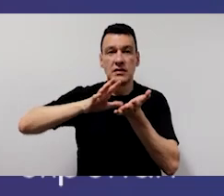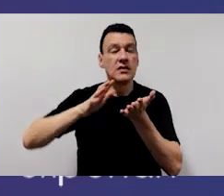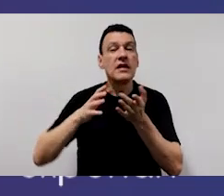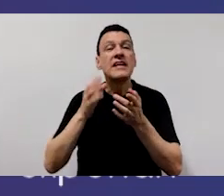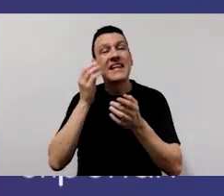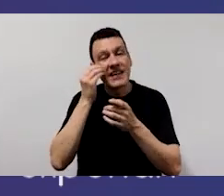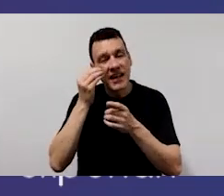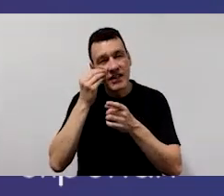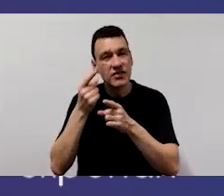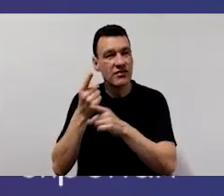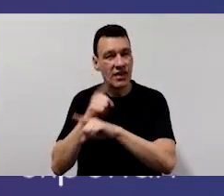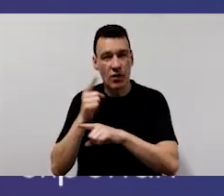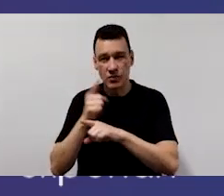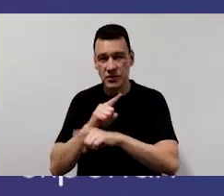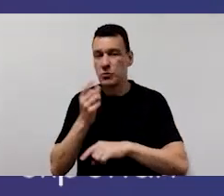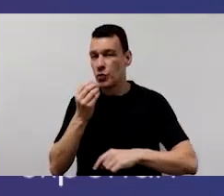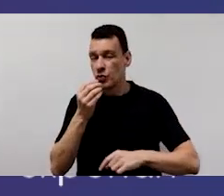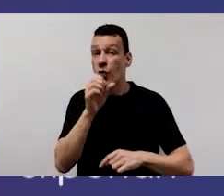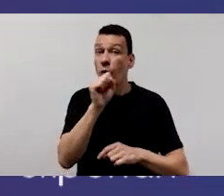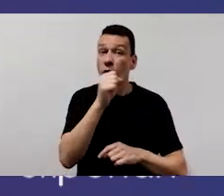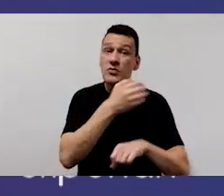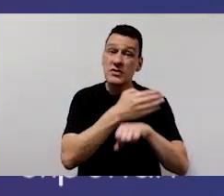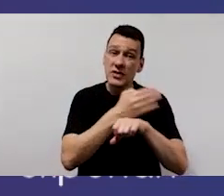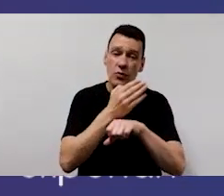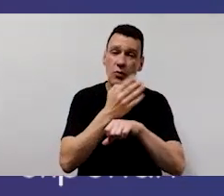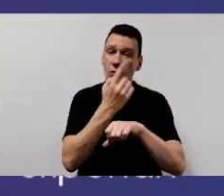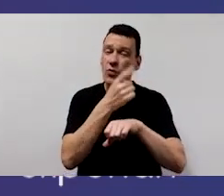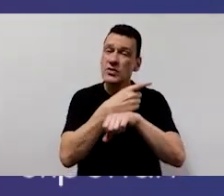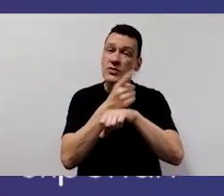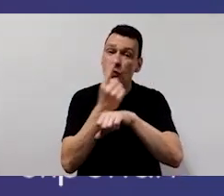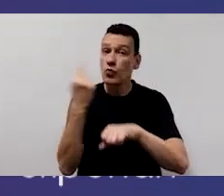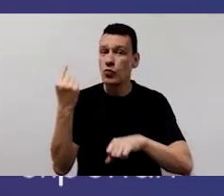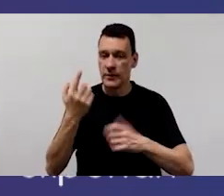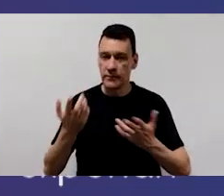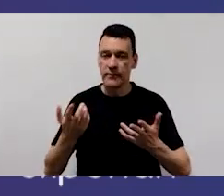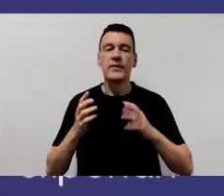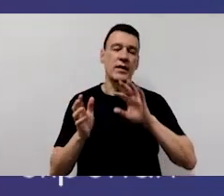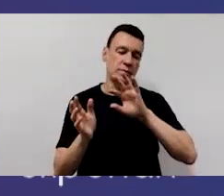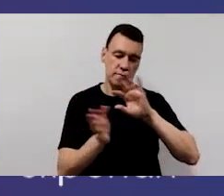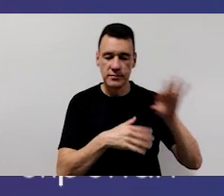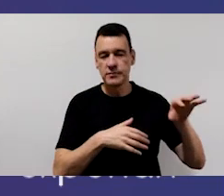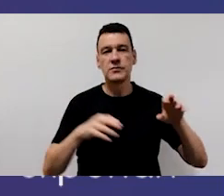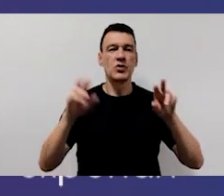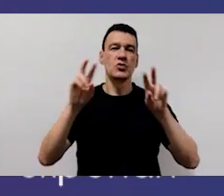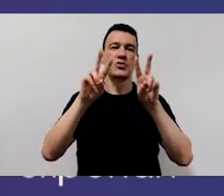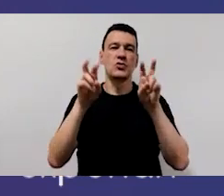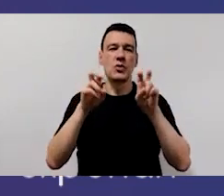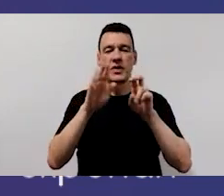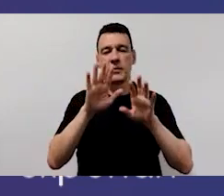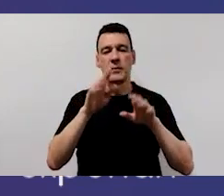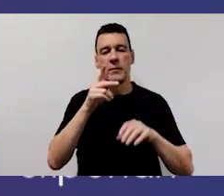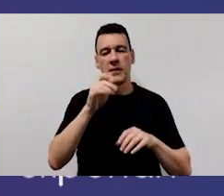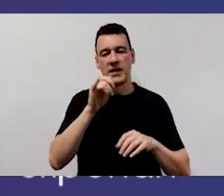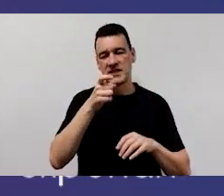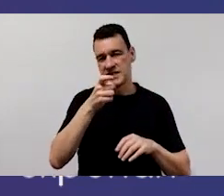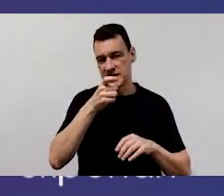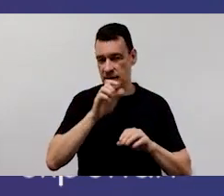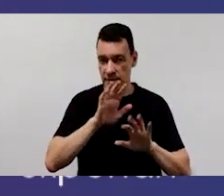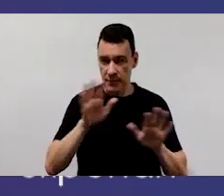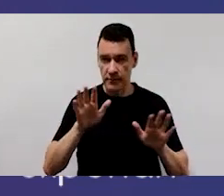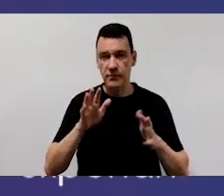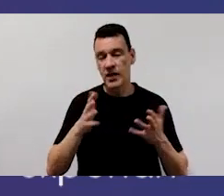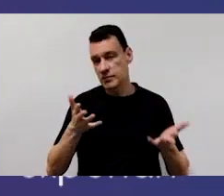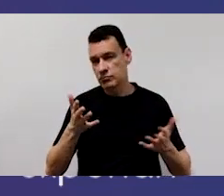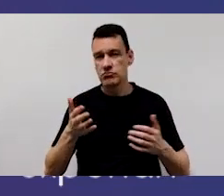Indo um pouco para o tema do PIX agora. Um gancho aí, eu ouvi dizer que vem alguém falar mais sobre PIX aí, acho que com um pouco